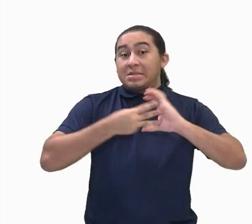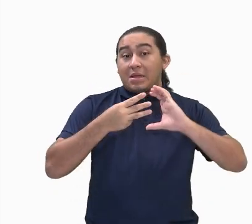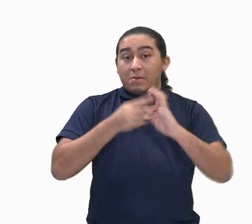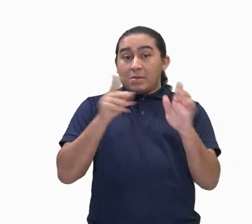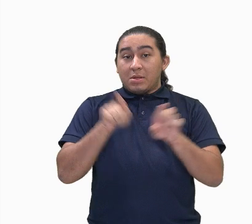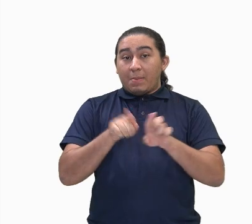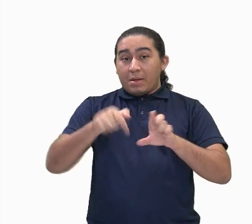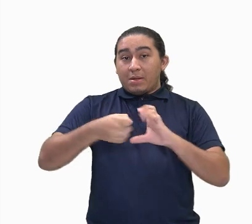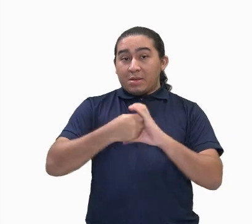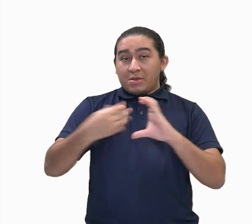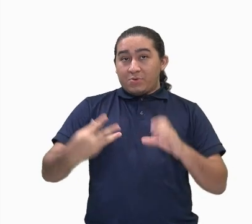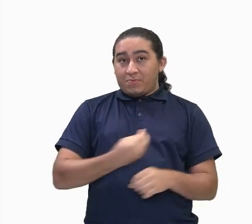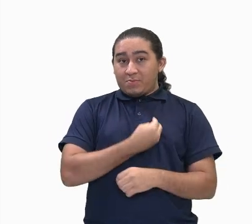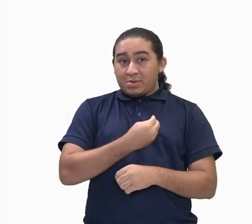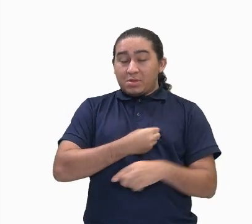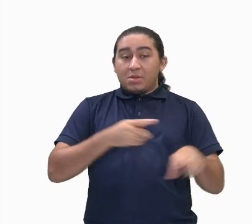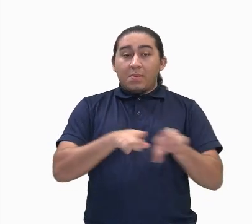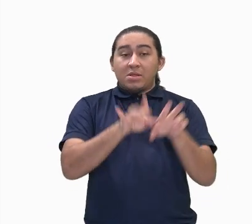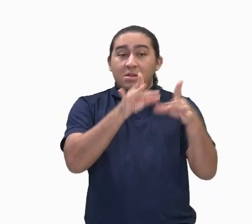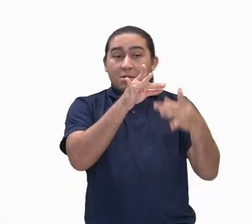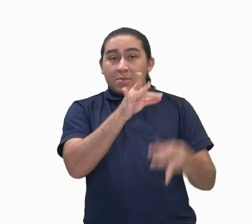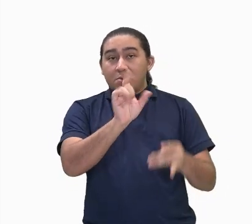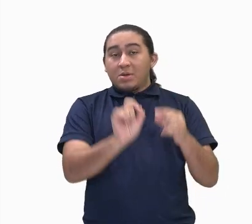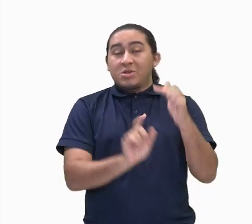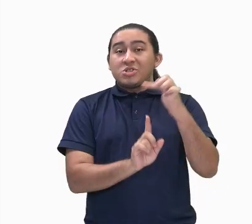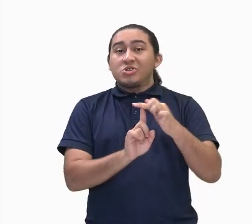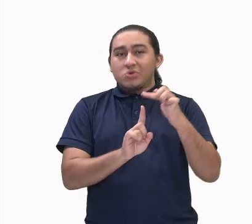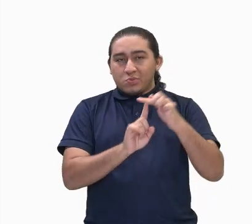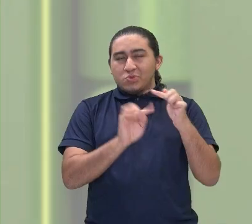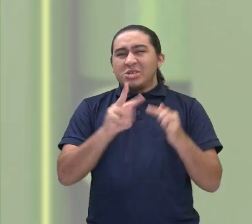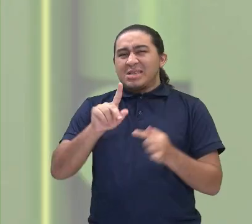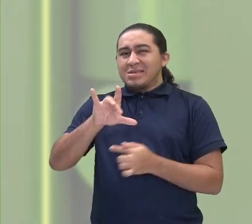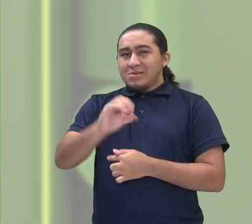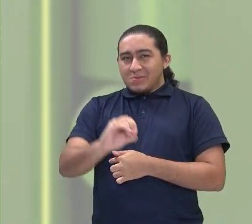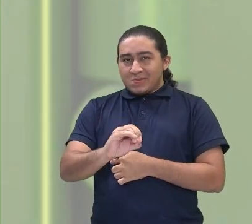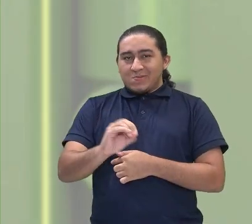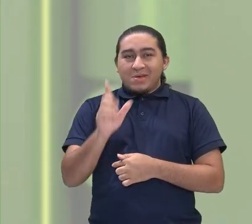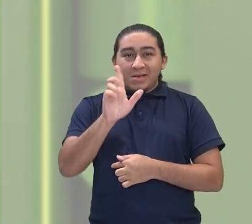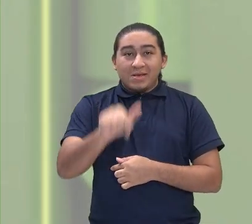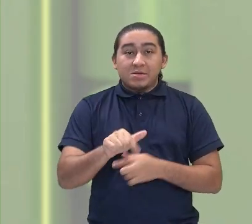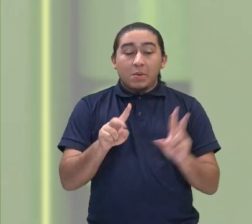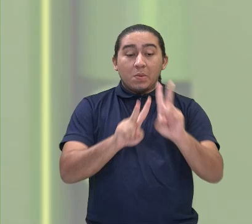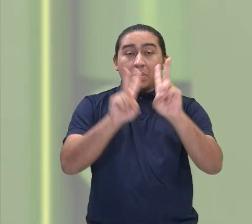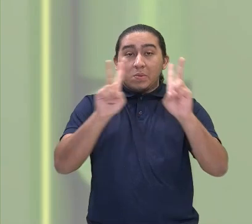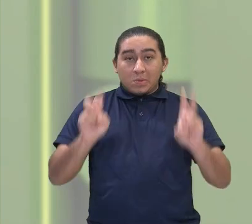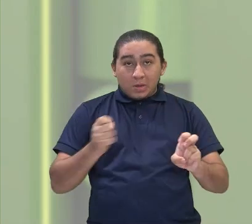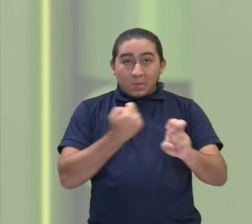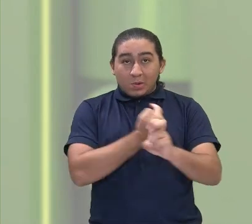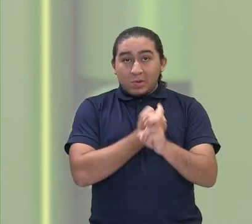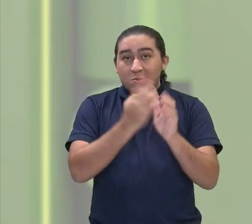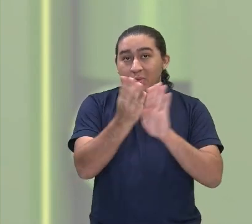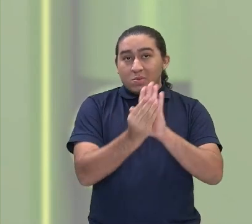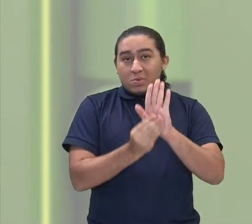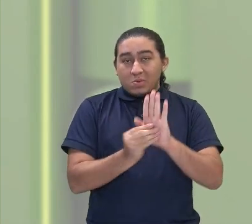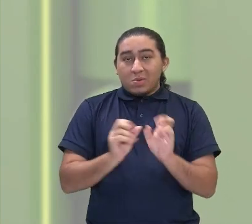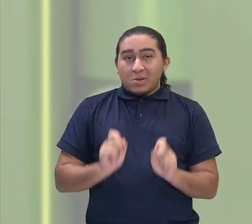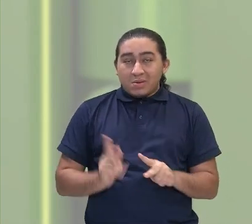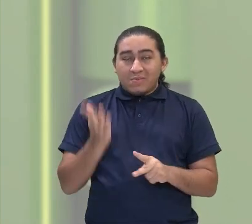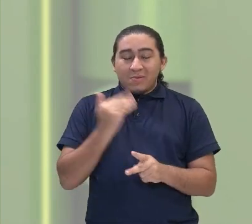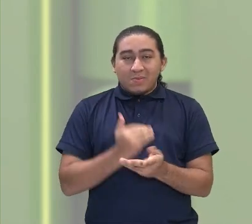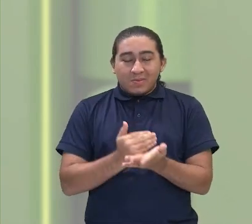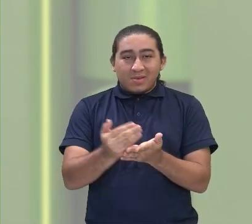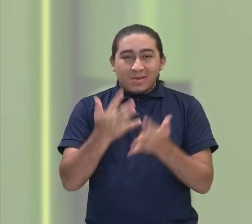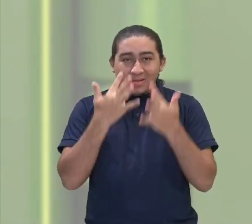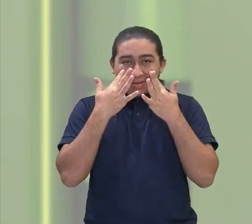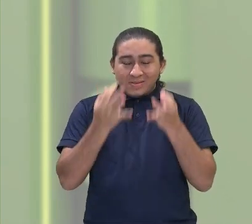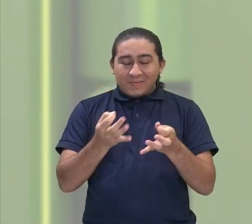como unidade da vida e o detalhamento tipos de tecido. Então, esses aí são os conteúdos que nós vamos estudar. Fiquem